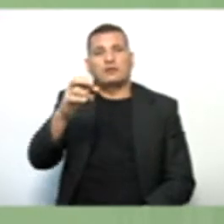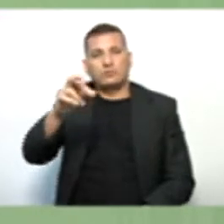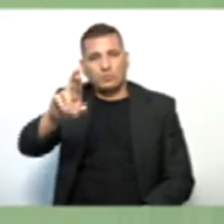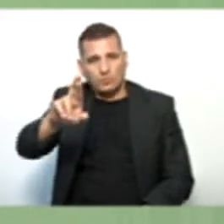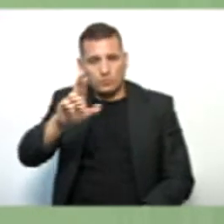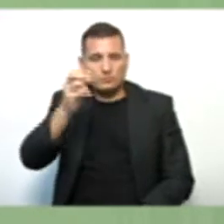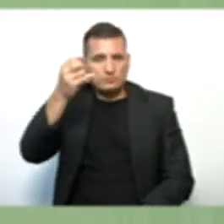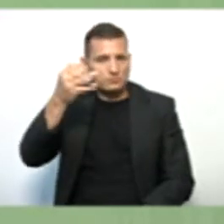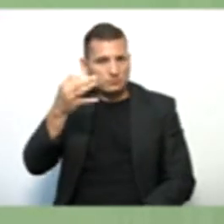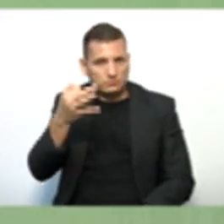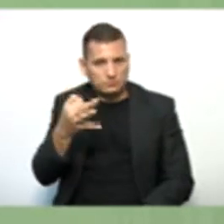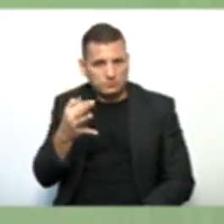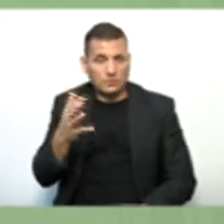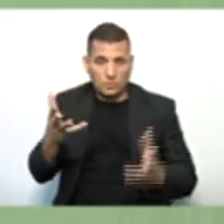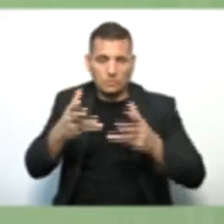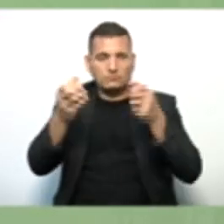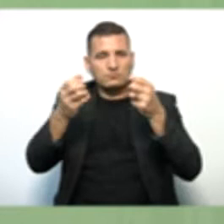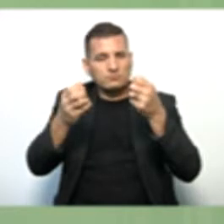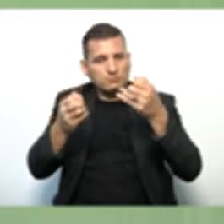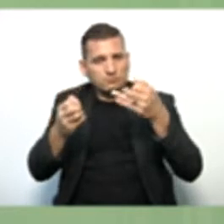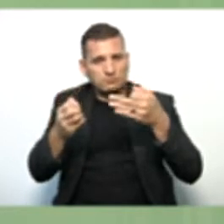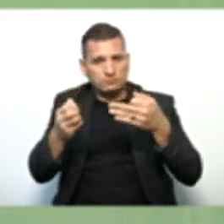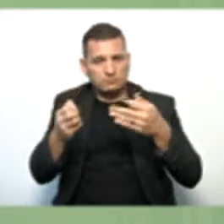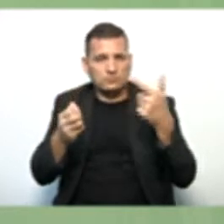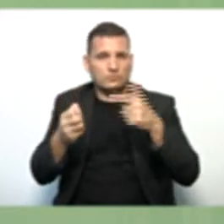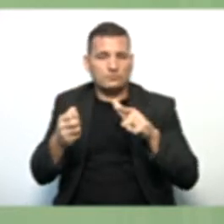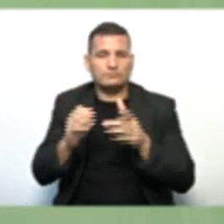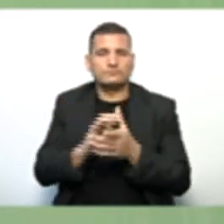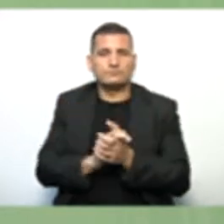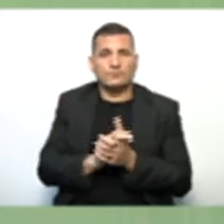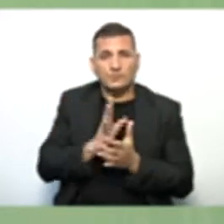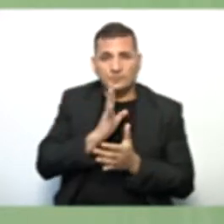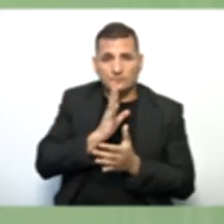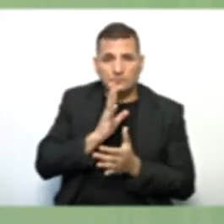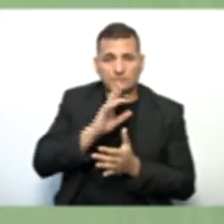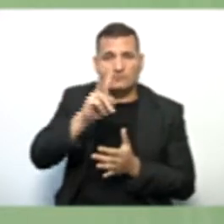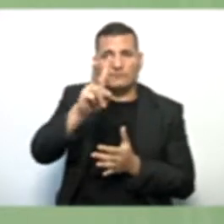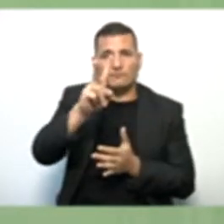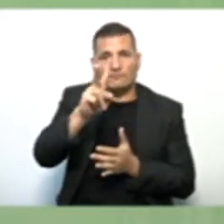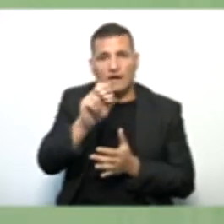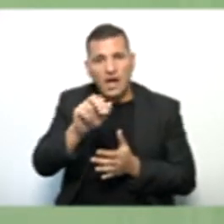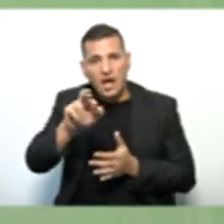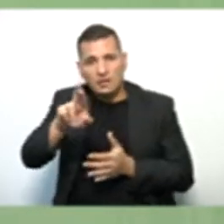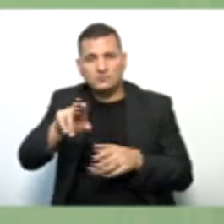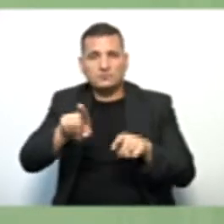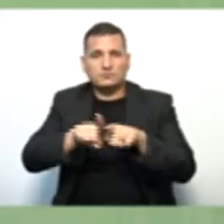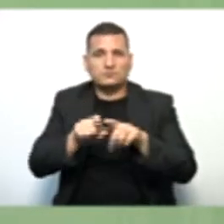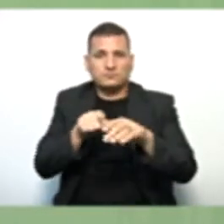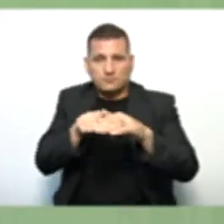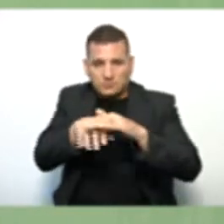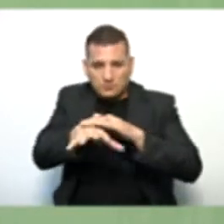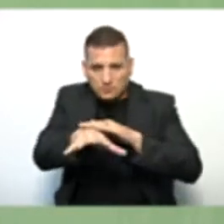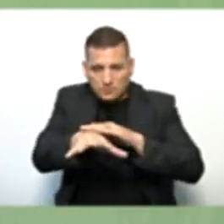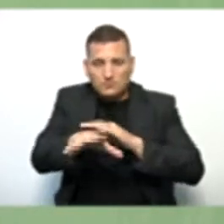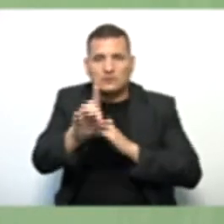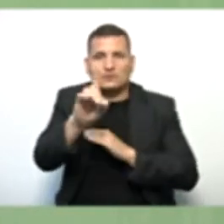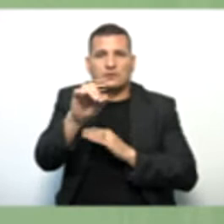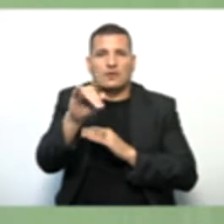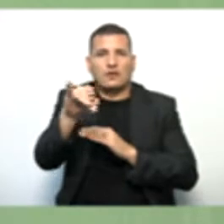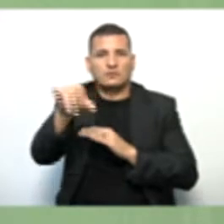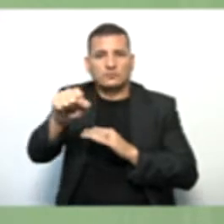aqui hoje também porque é importante, tá? Reconhecer variáveis em entrada de dados, conceituar